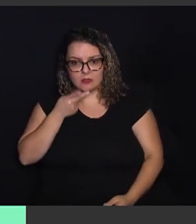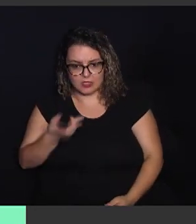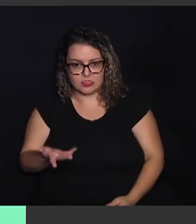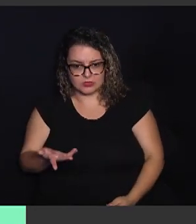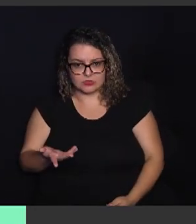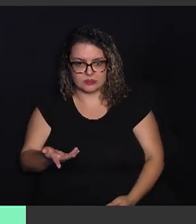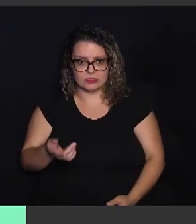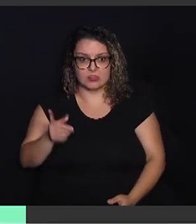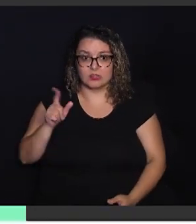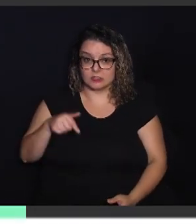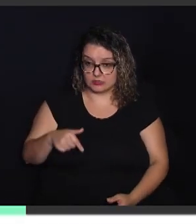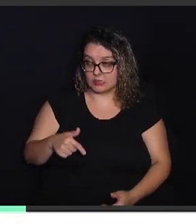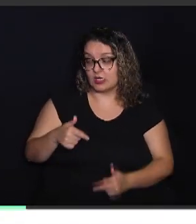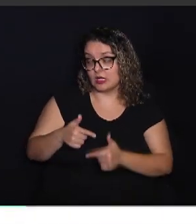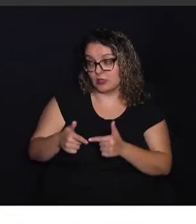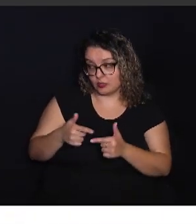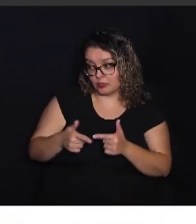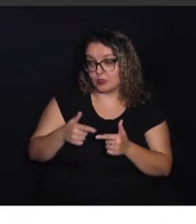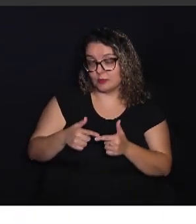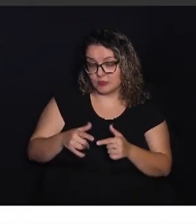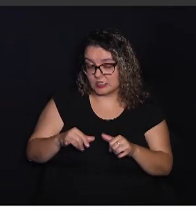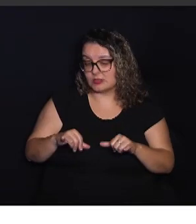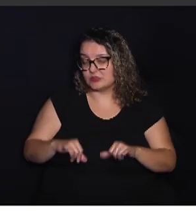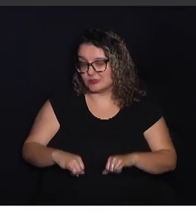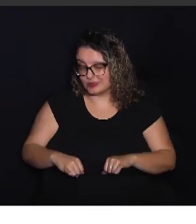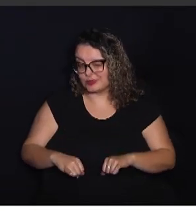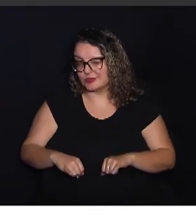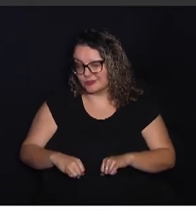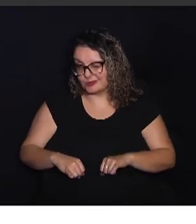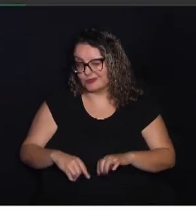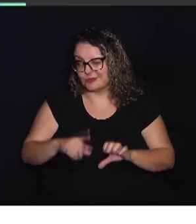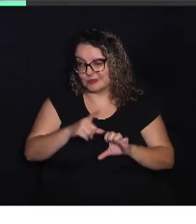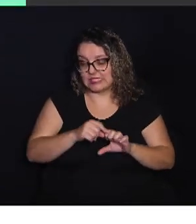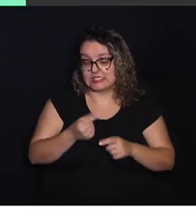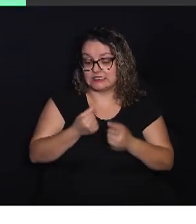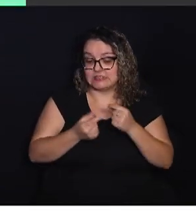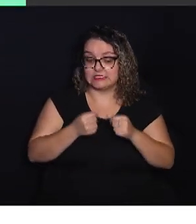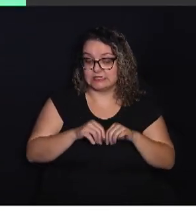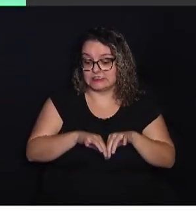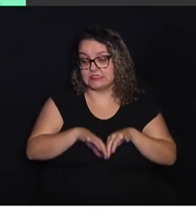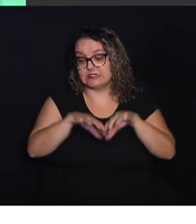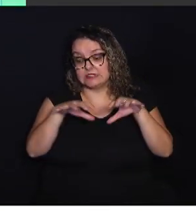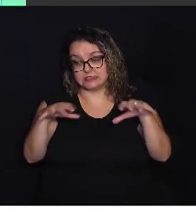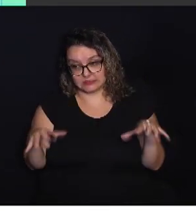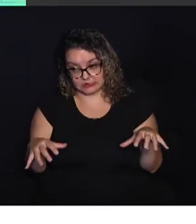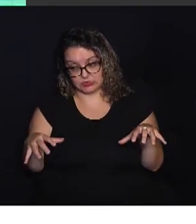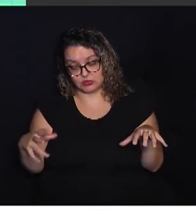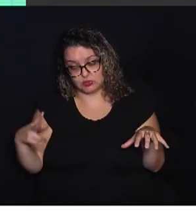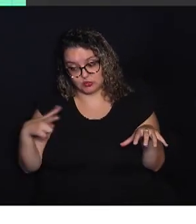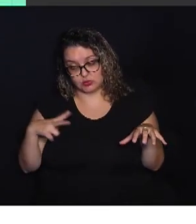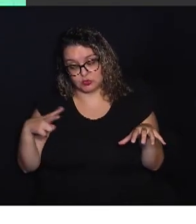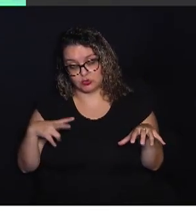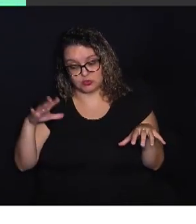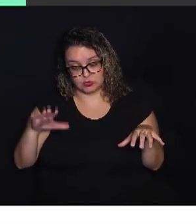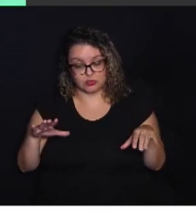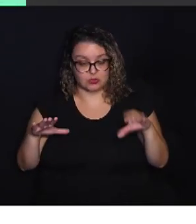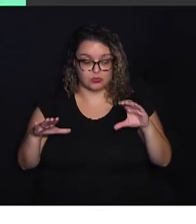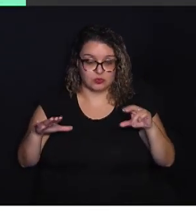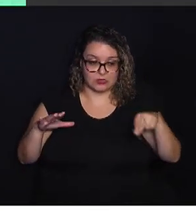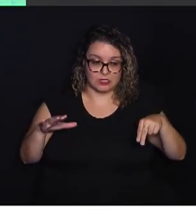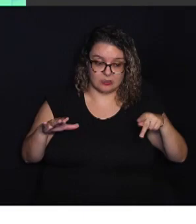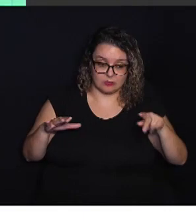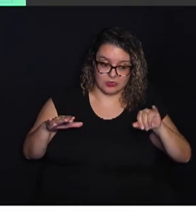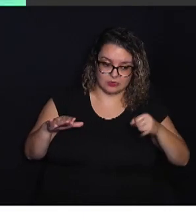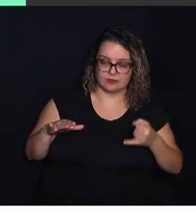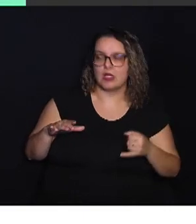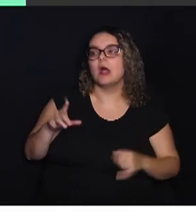uma dor do empreendedor. Separar as finanças, que é as finanças do CNPJ do CPF.